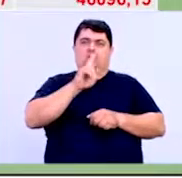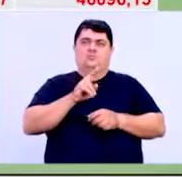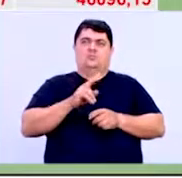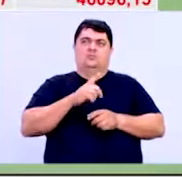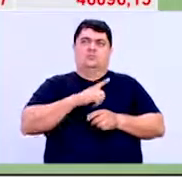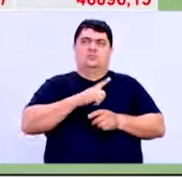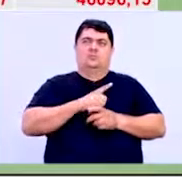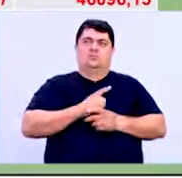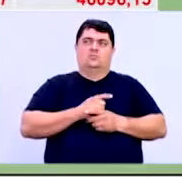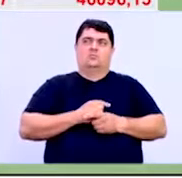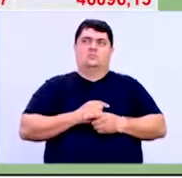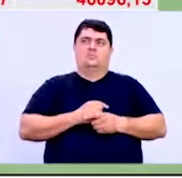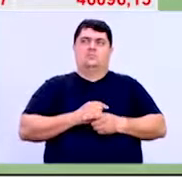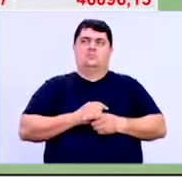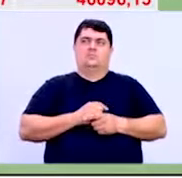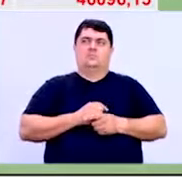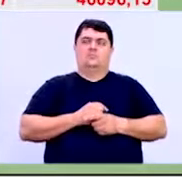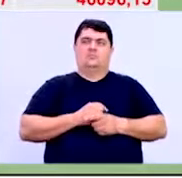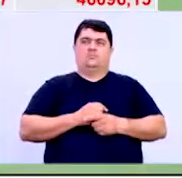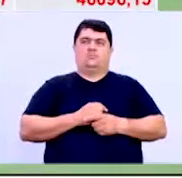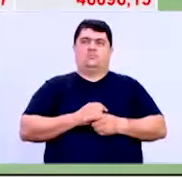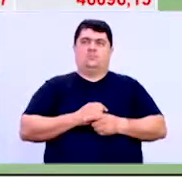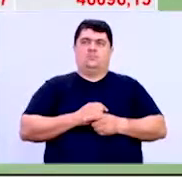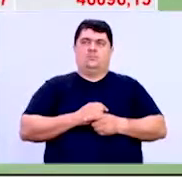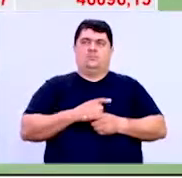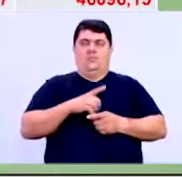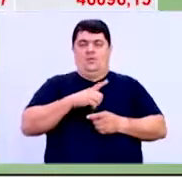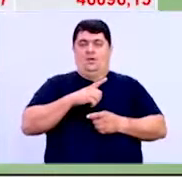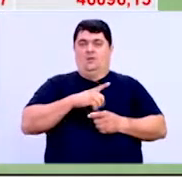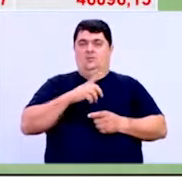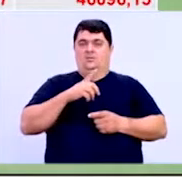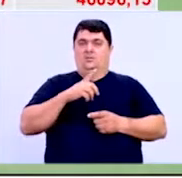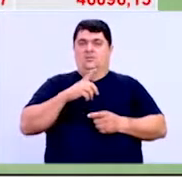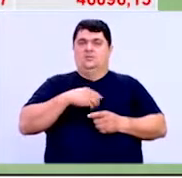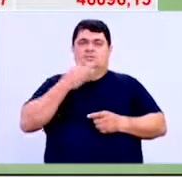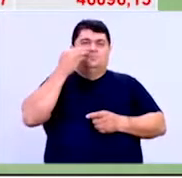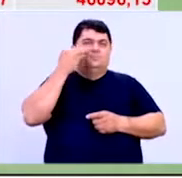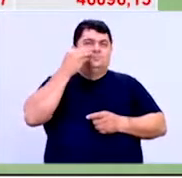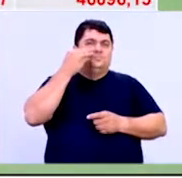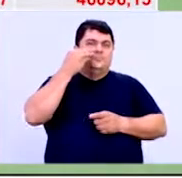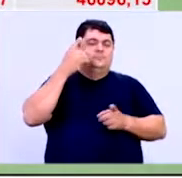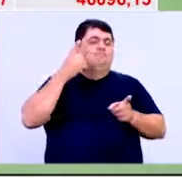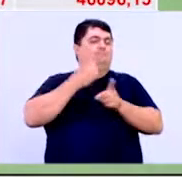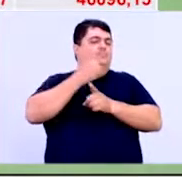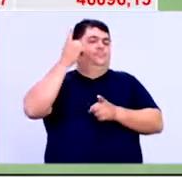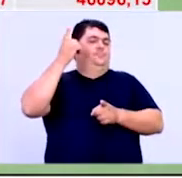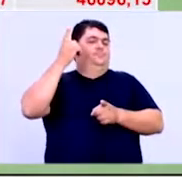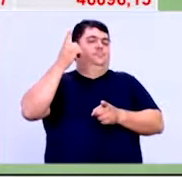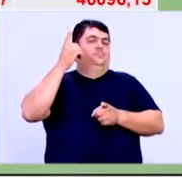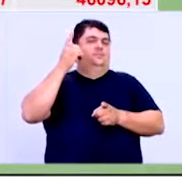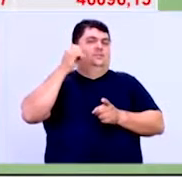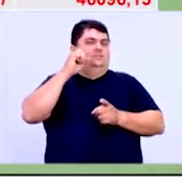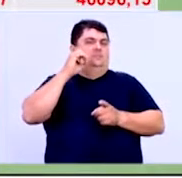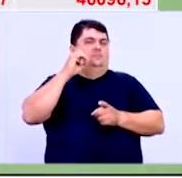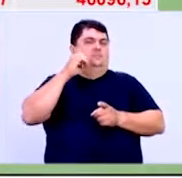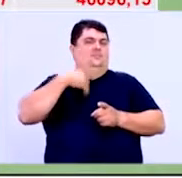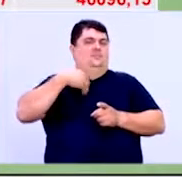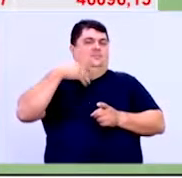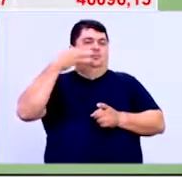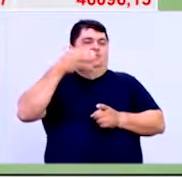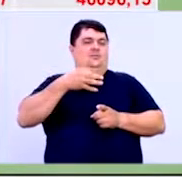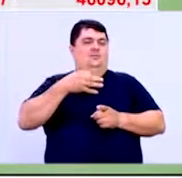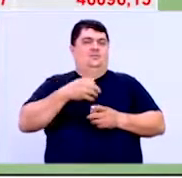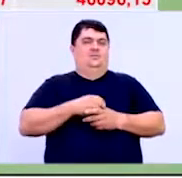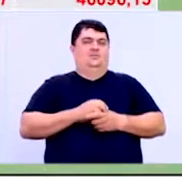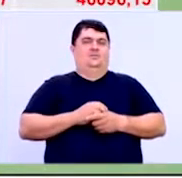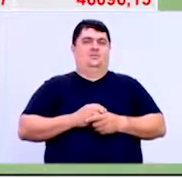aí, essa aqui, né? É, acredito eu, Denise, eu vou tentar adivinhar. Ai, será certo? No